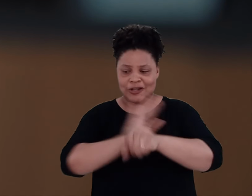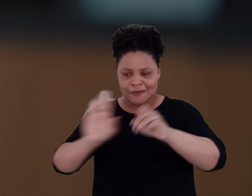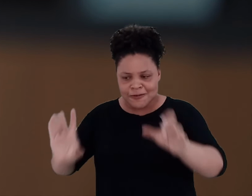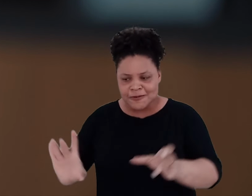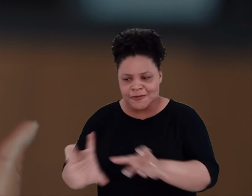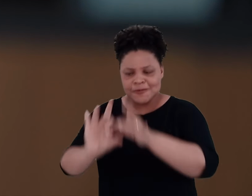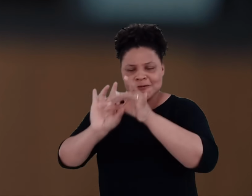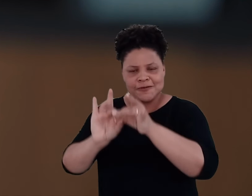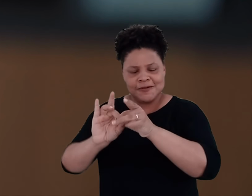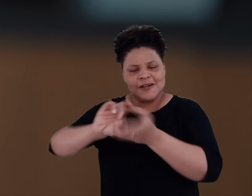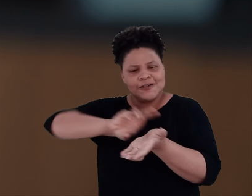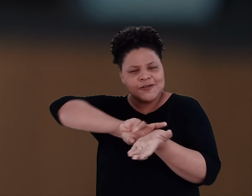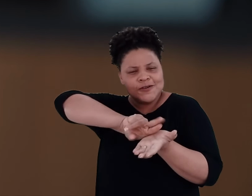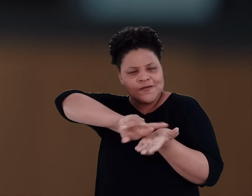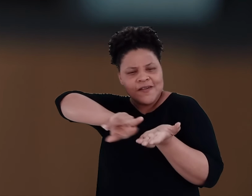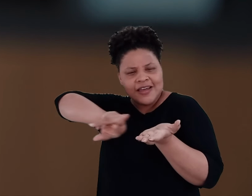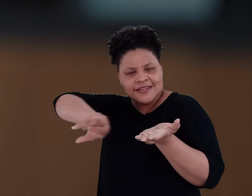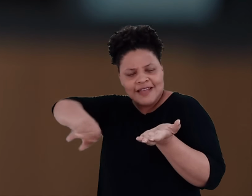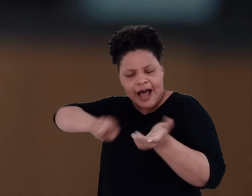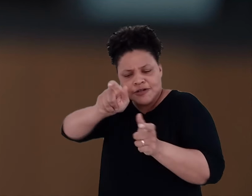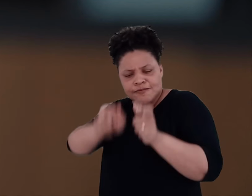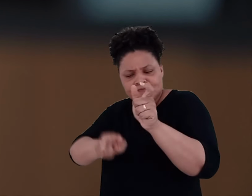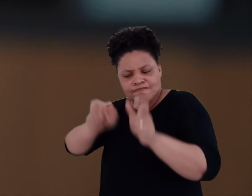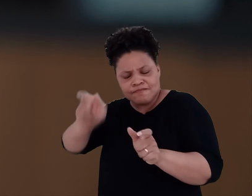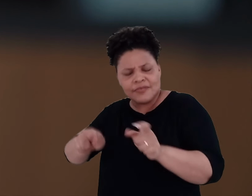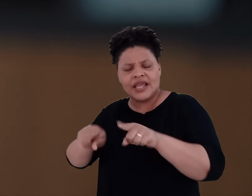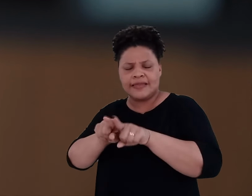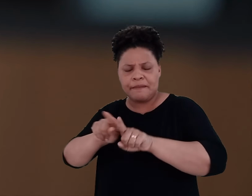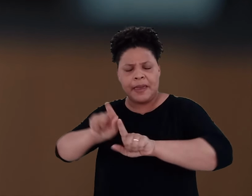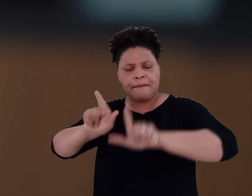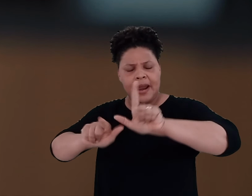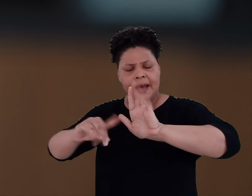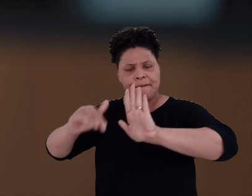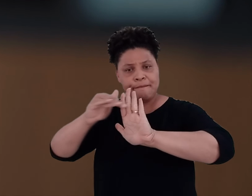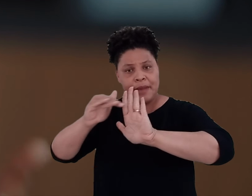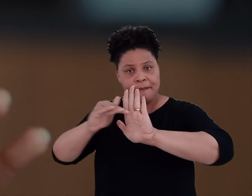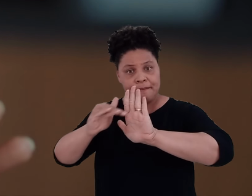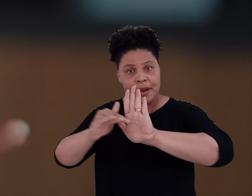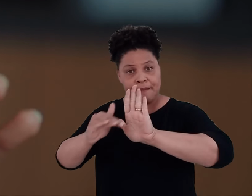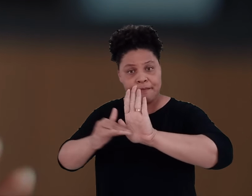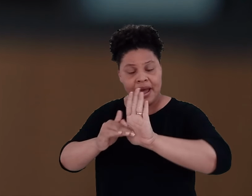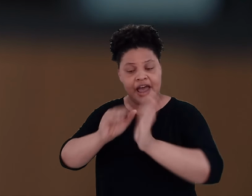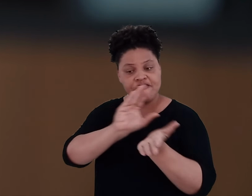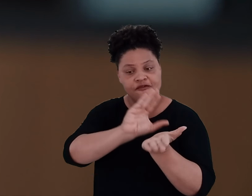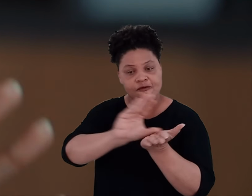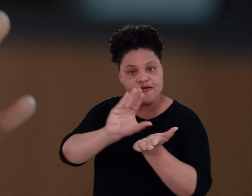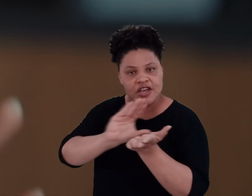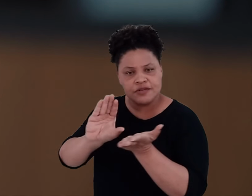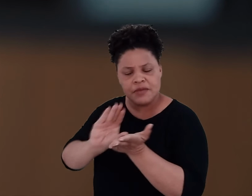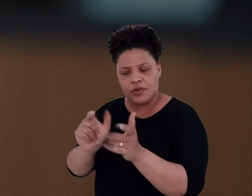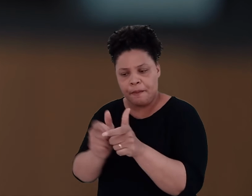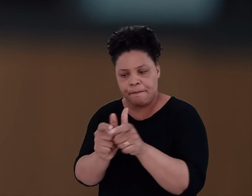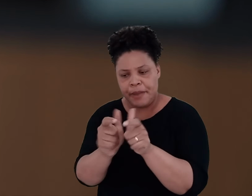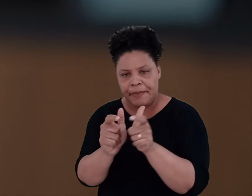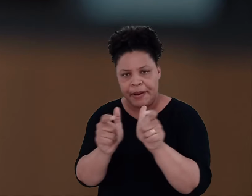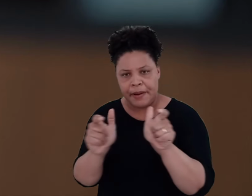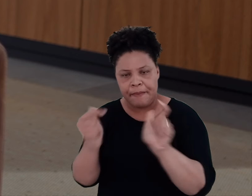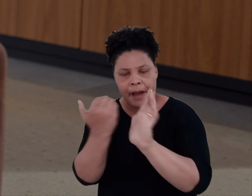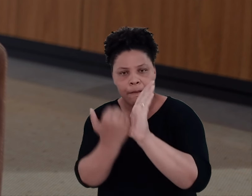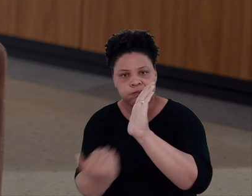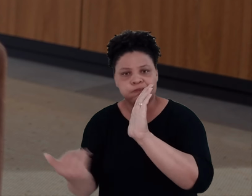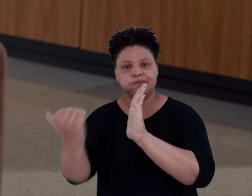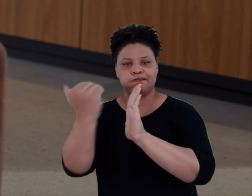nós tenhamos diversidade nessas iniciativas e programas de investimentos para que elas possam aumentar cada vez mais seu